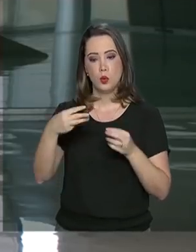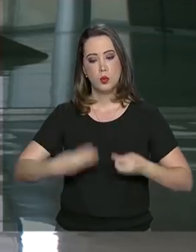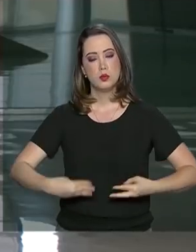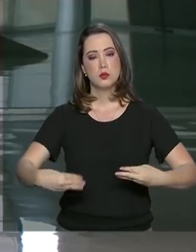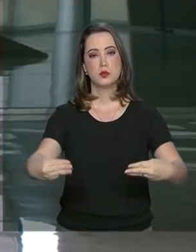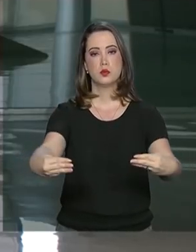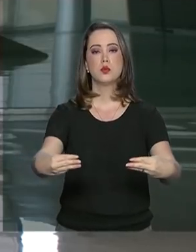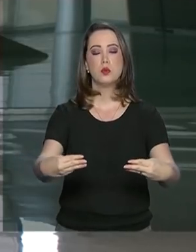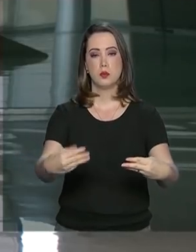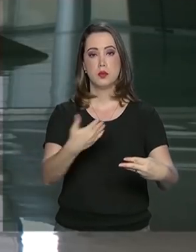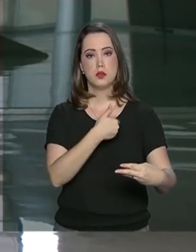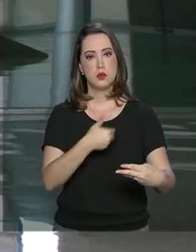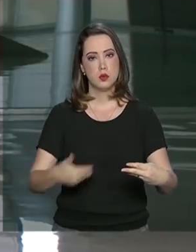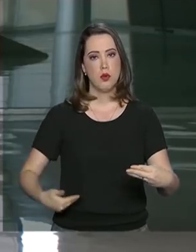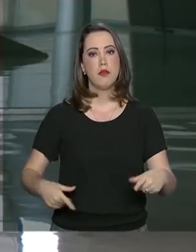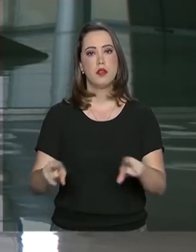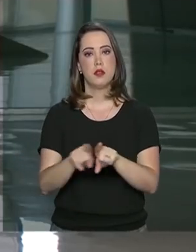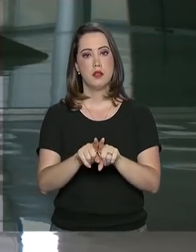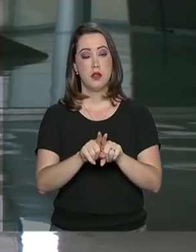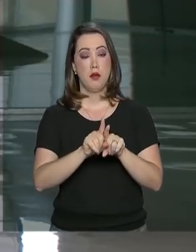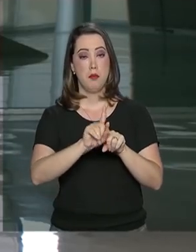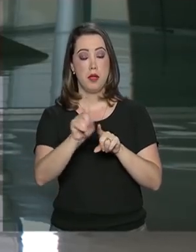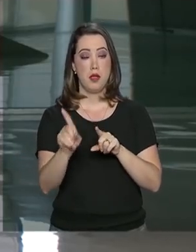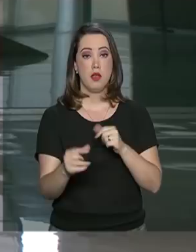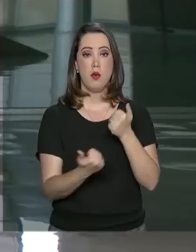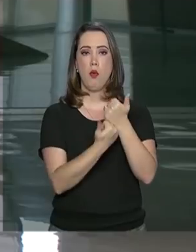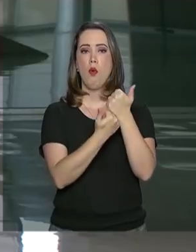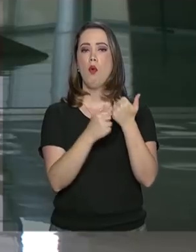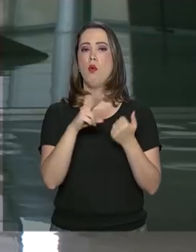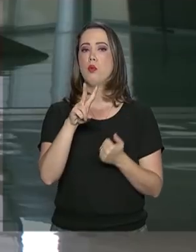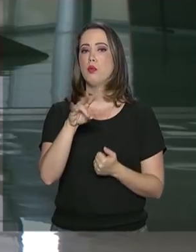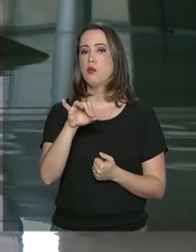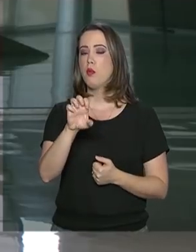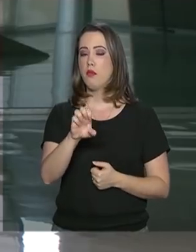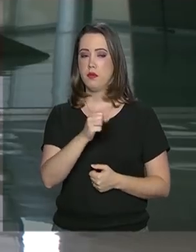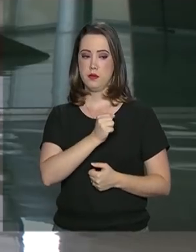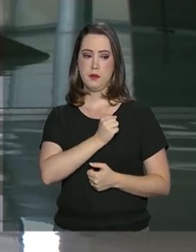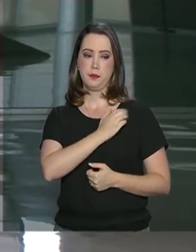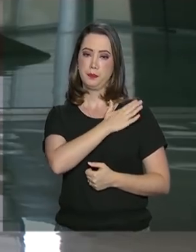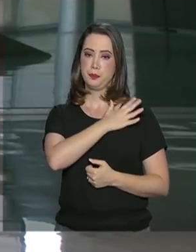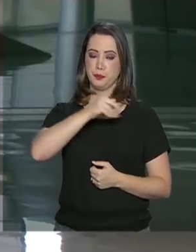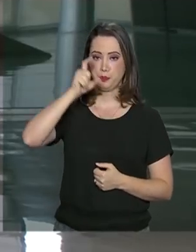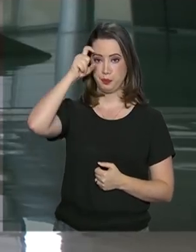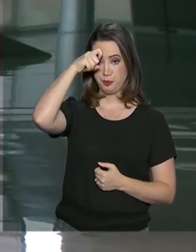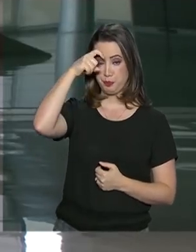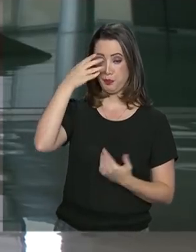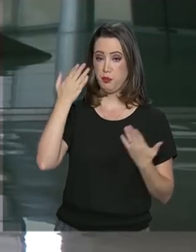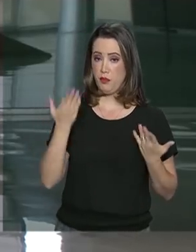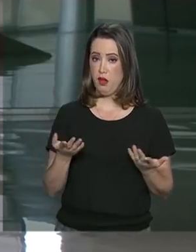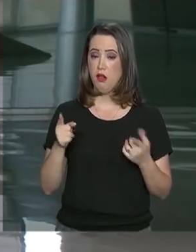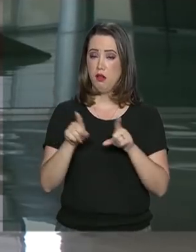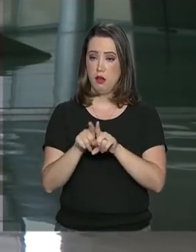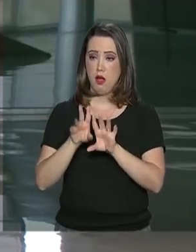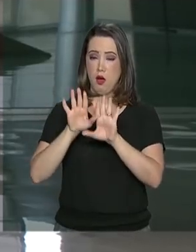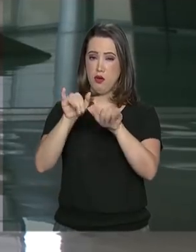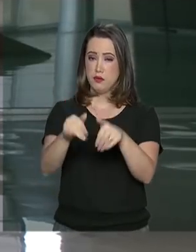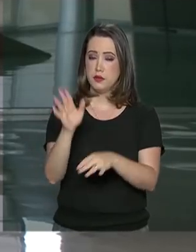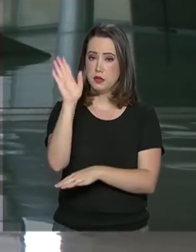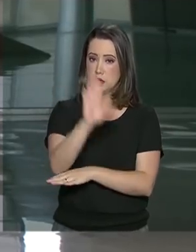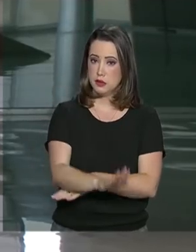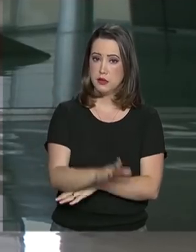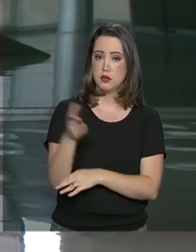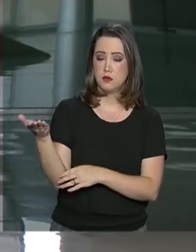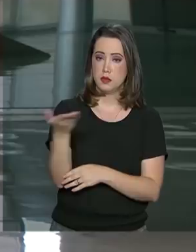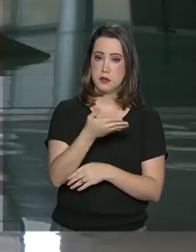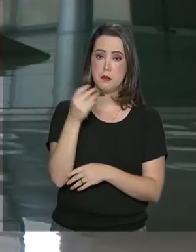ministros de Estado e do vice-presidente Hamilton Mourão. No fim da tarde, o presidente Bolsonaro vai receber os senadores Flávio